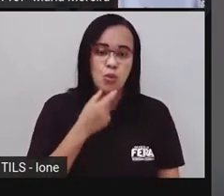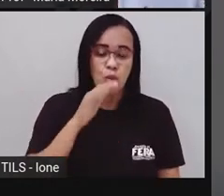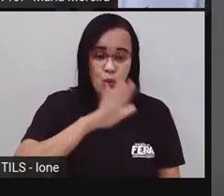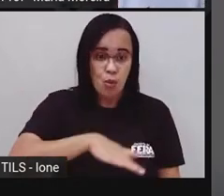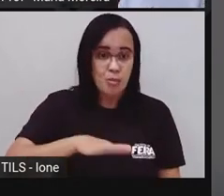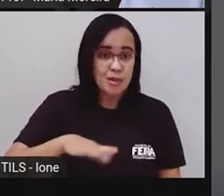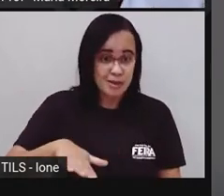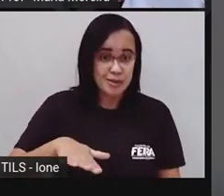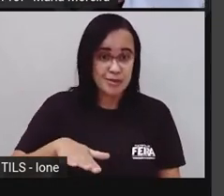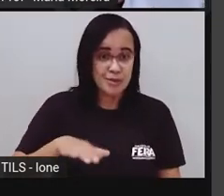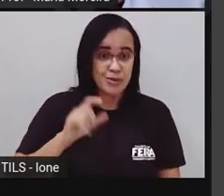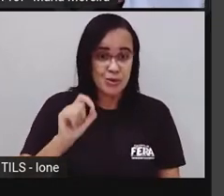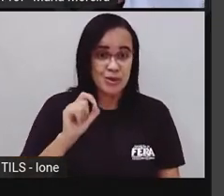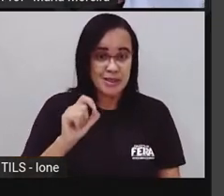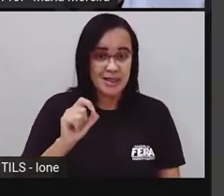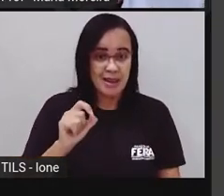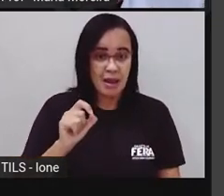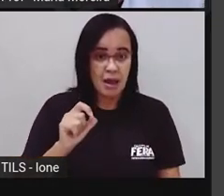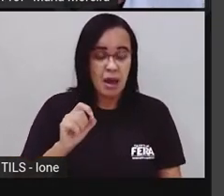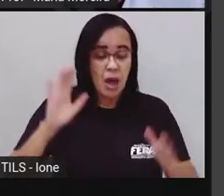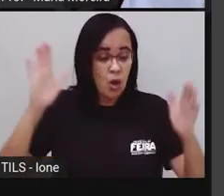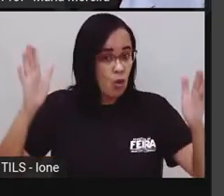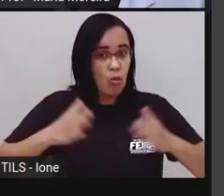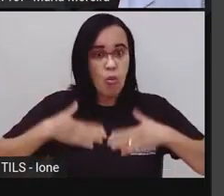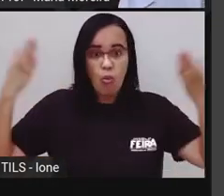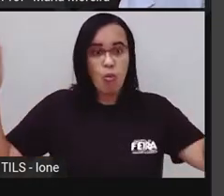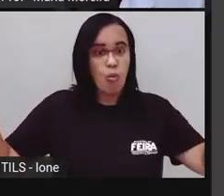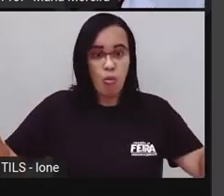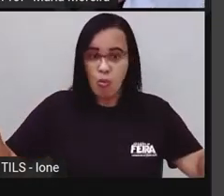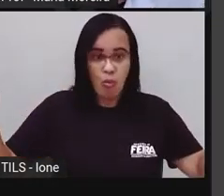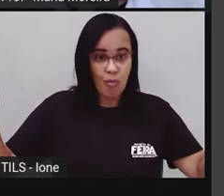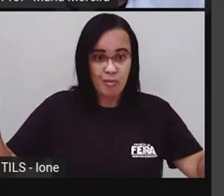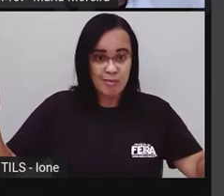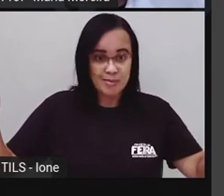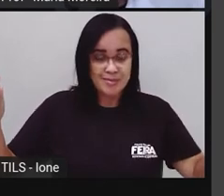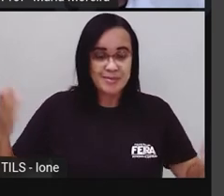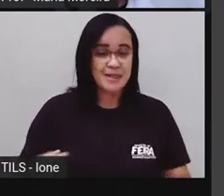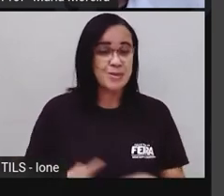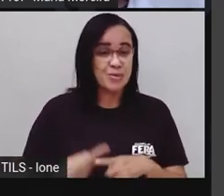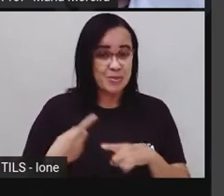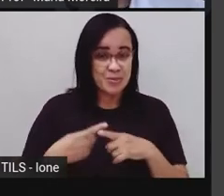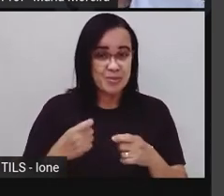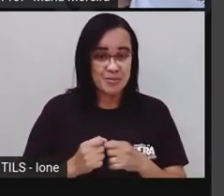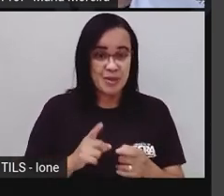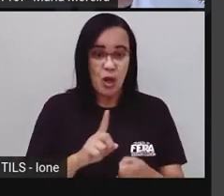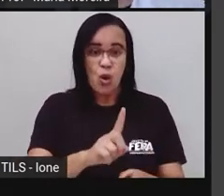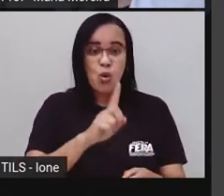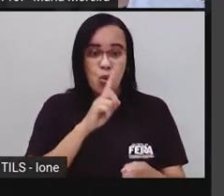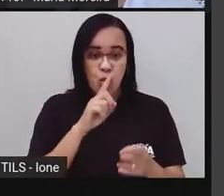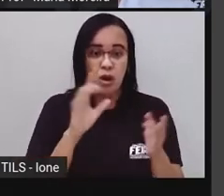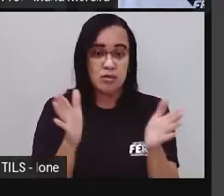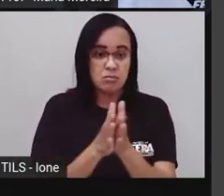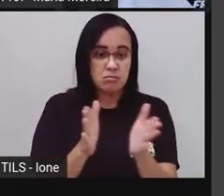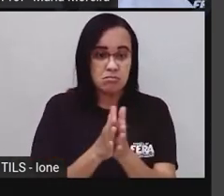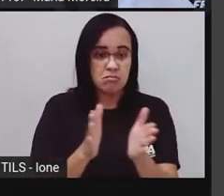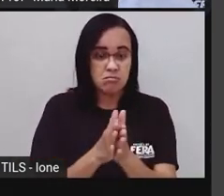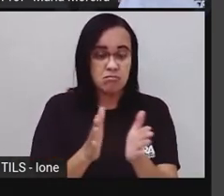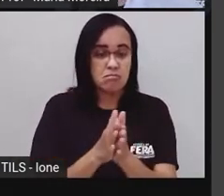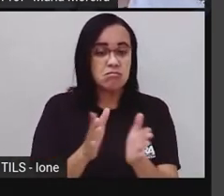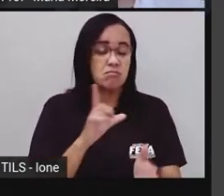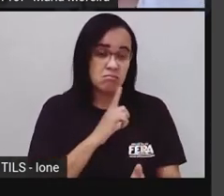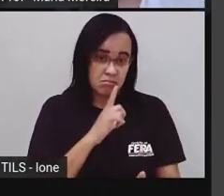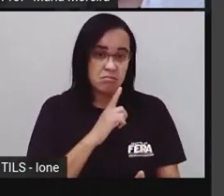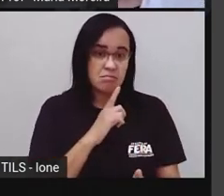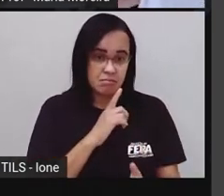dinheiro né Pedrinho ele foi surpreendido com uma festa linda né no seu dia de aniversário